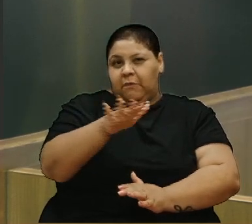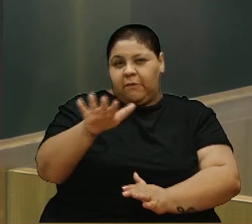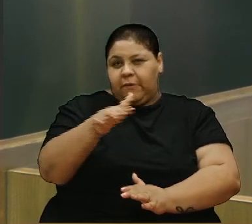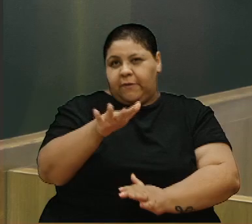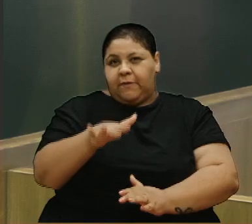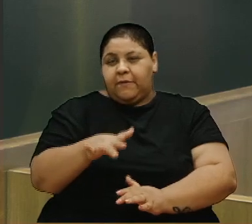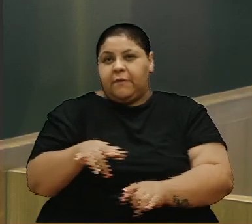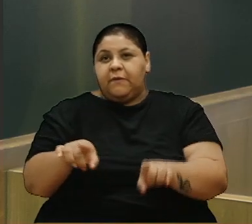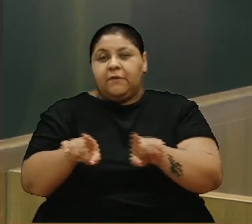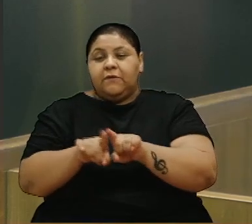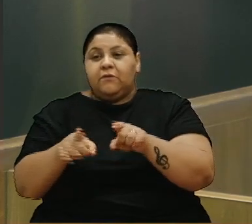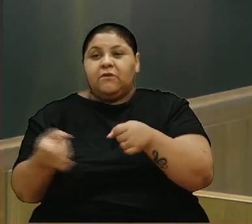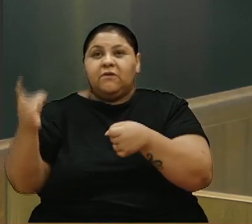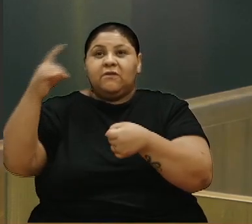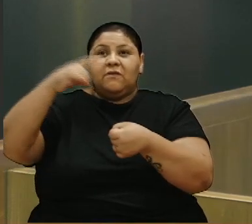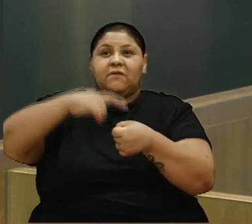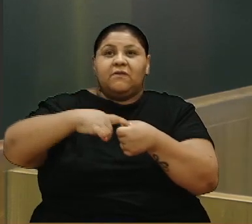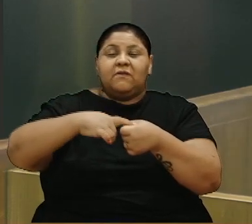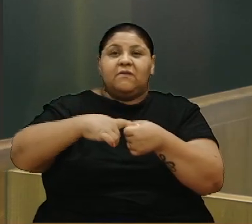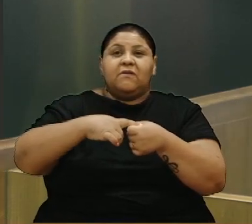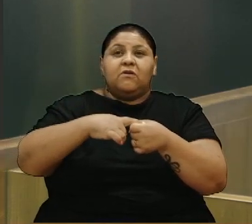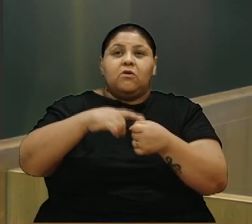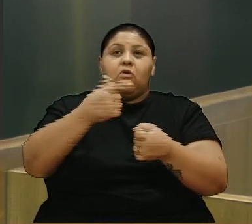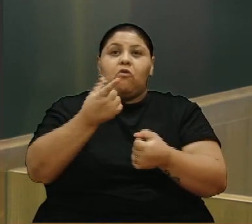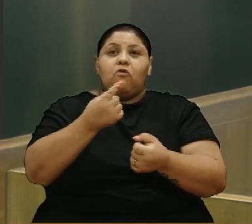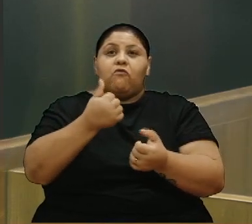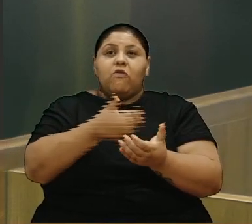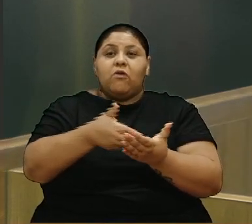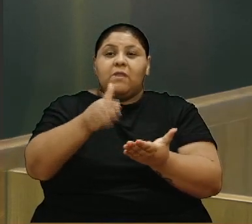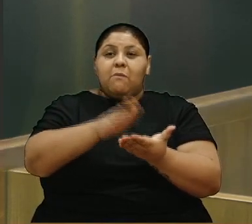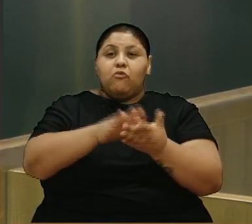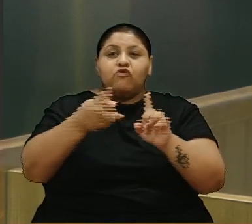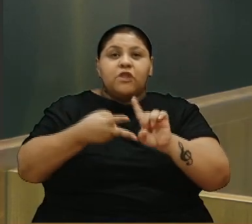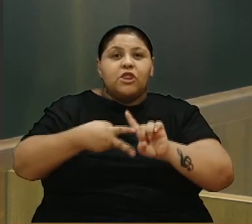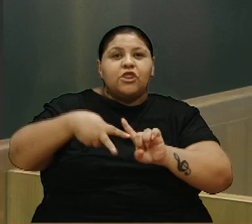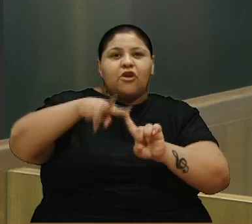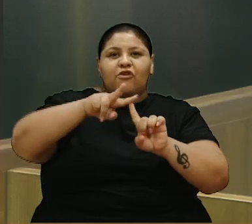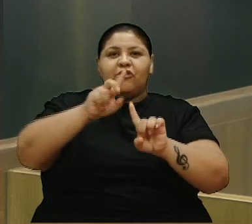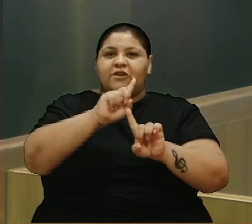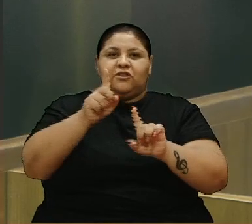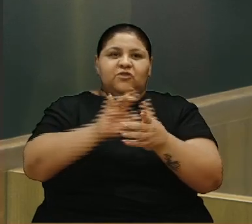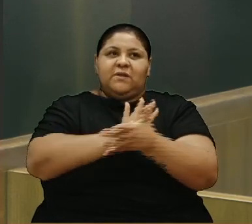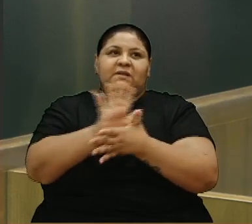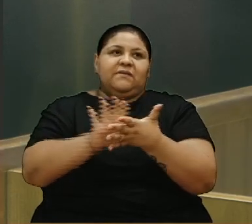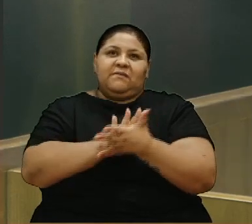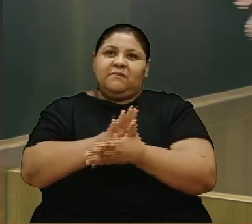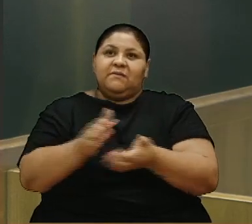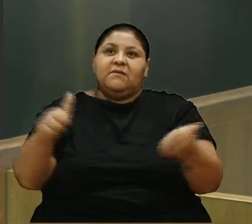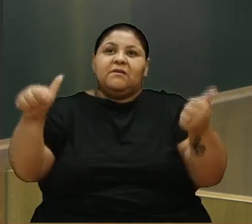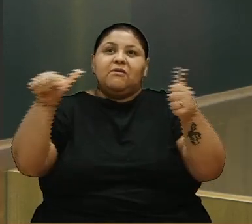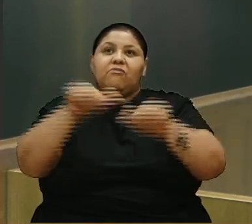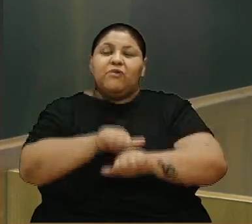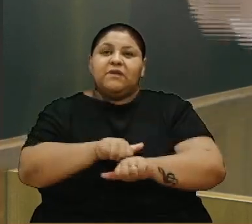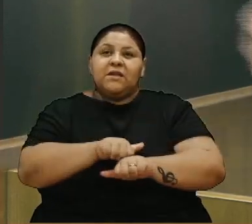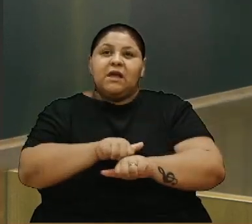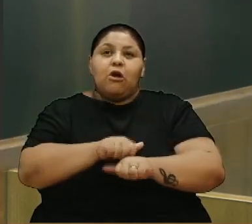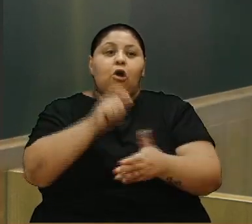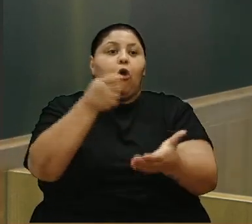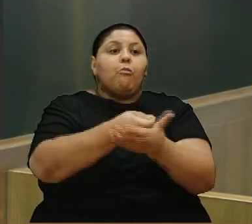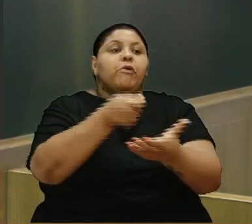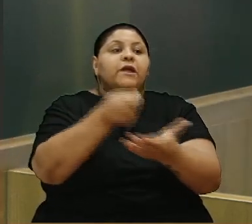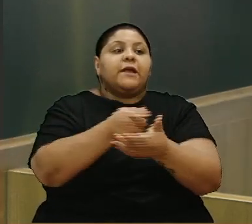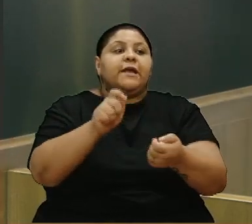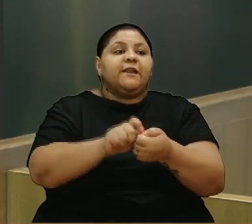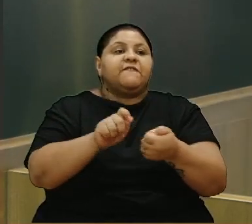caso de reincidência, o valor da multa dobra. E isso não é nada. Pior é a compulsória, de ir lá querer fazer